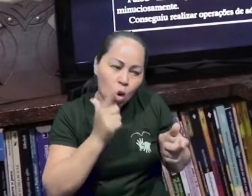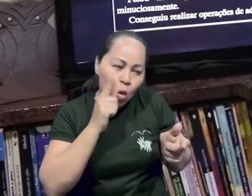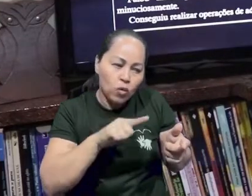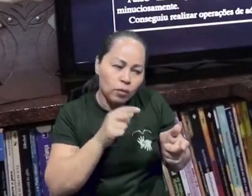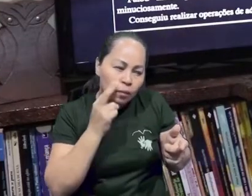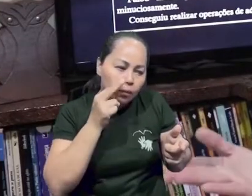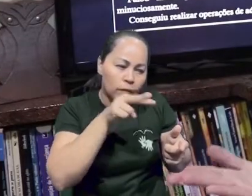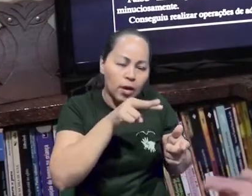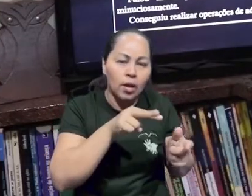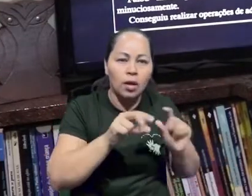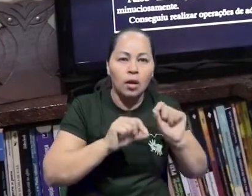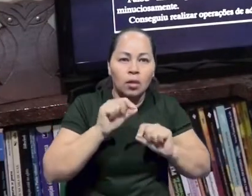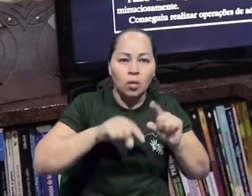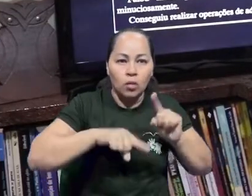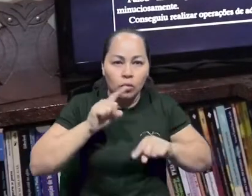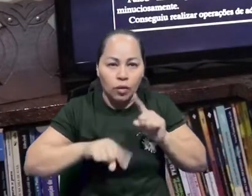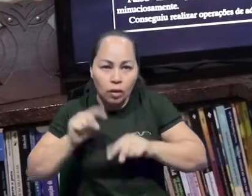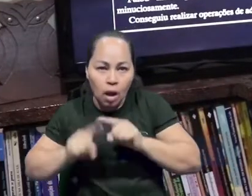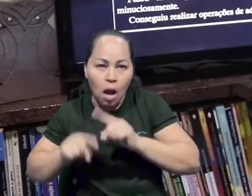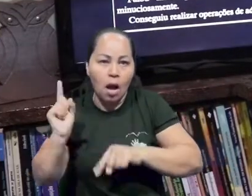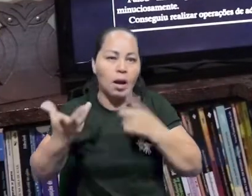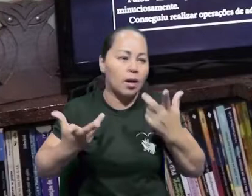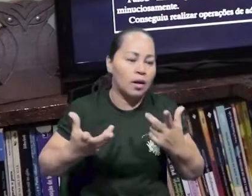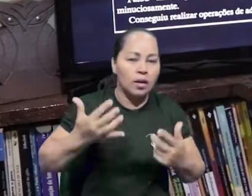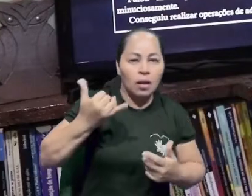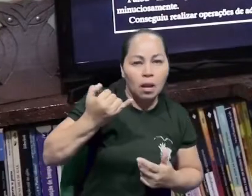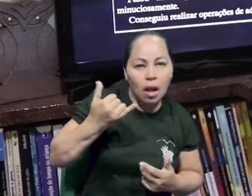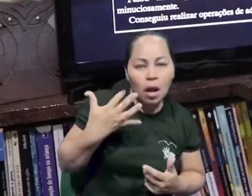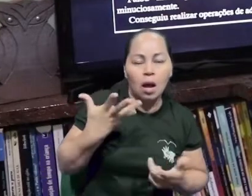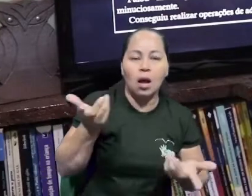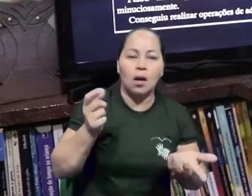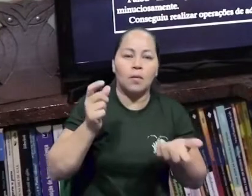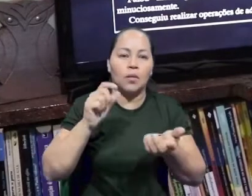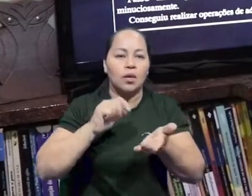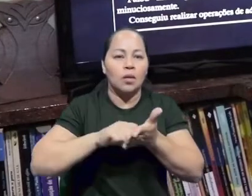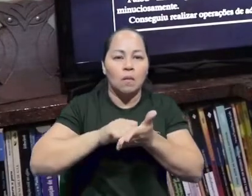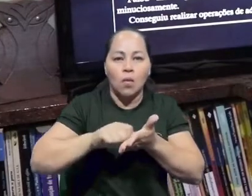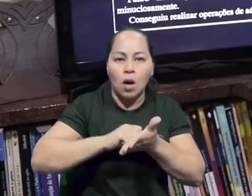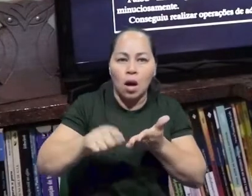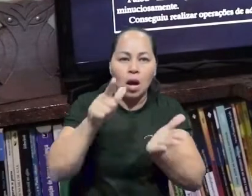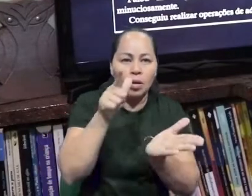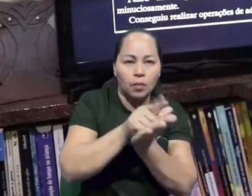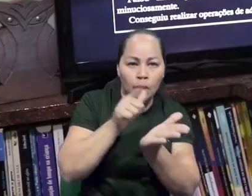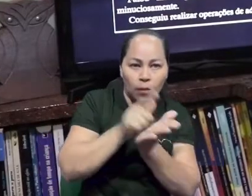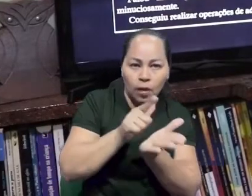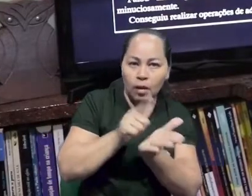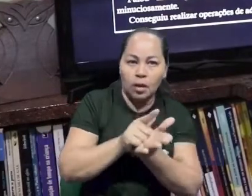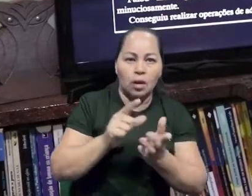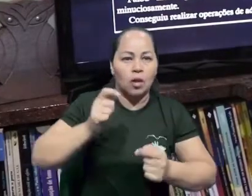criança, eu coloco os materiais pedagógicos, né? Lápis, caneta, folha,